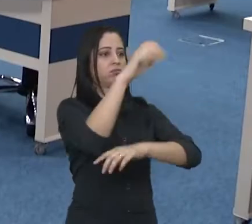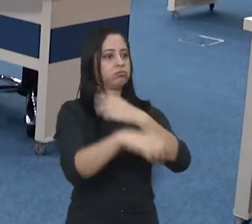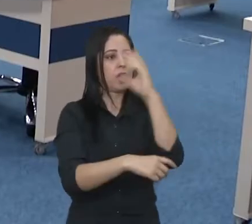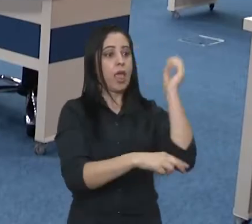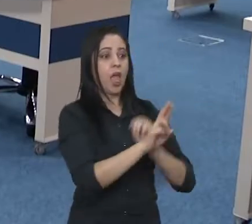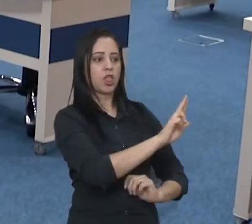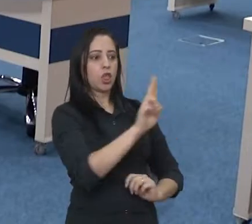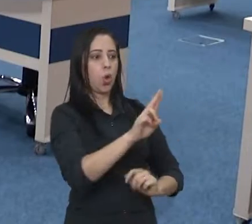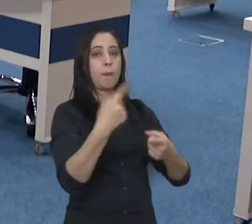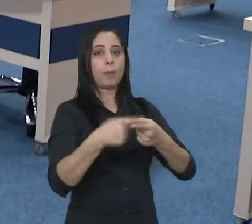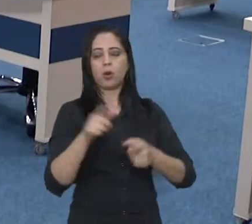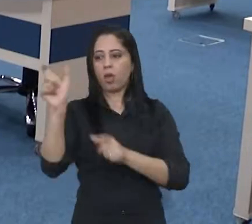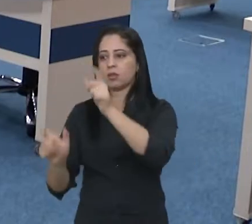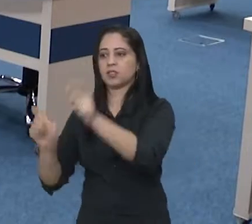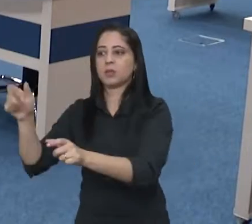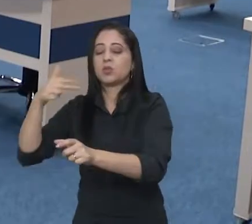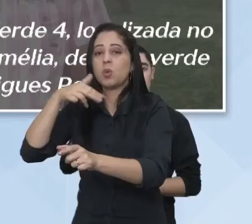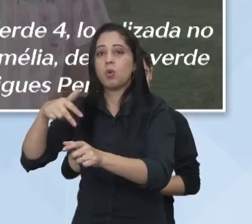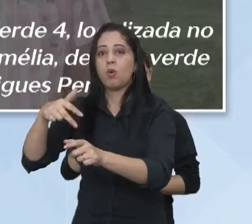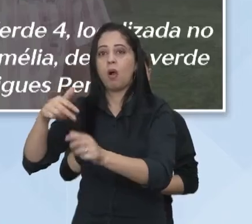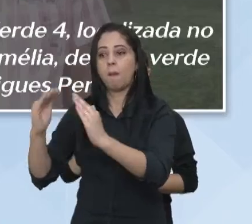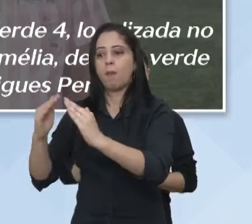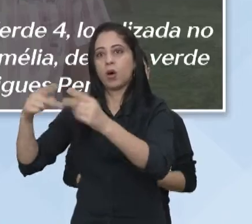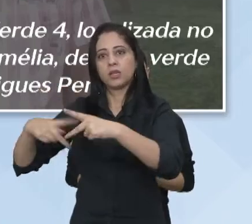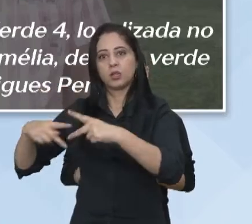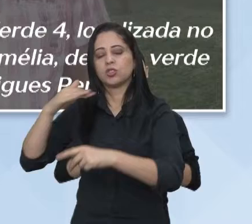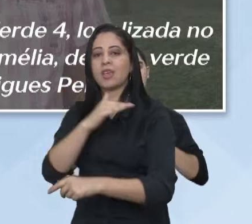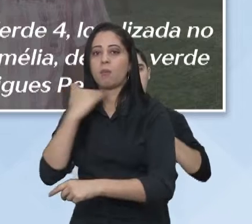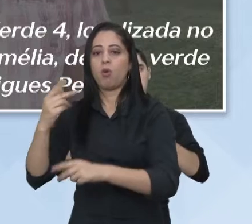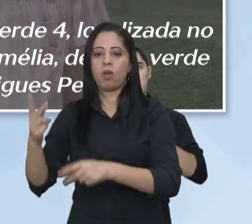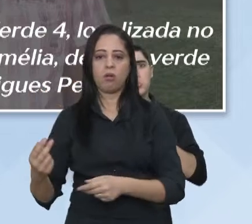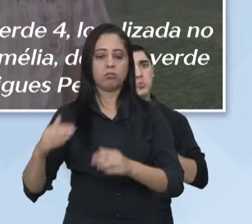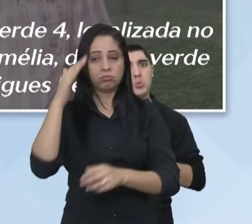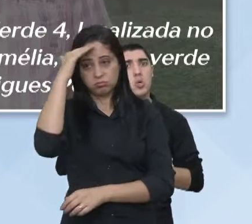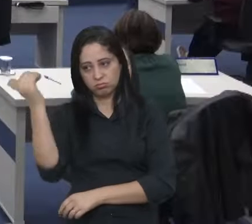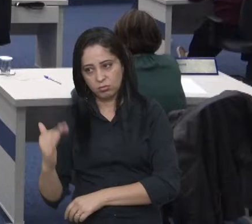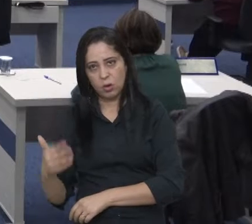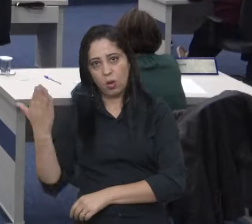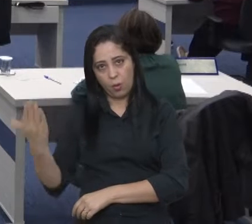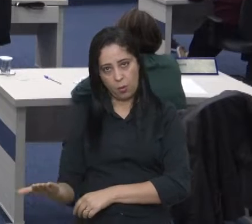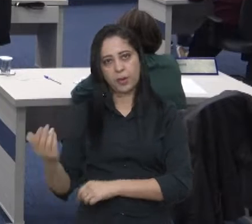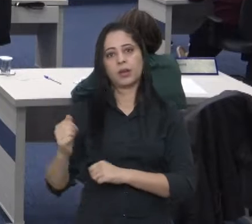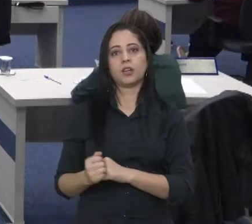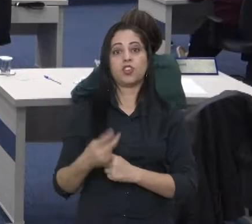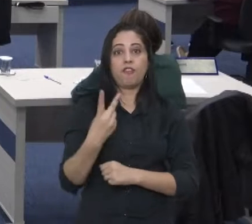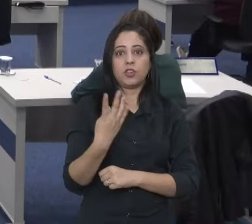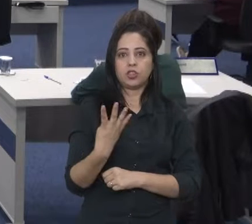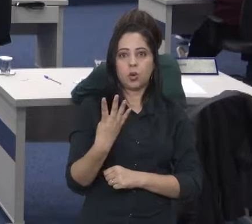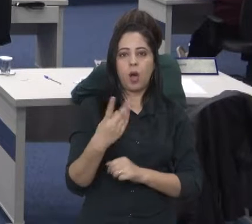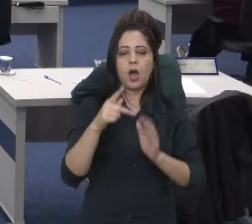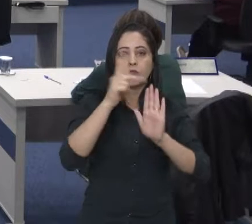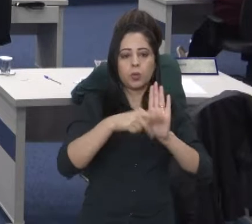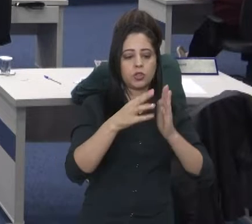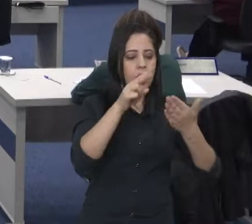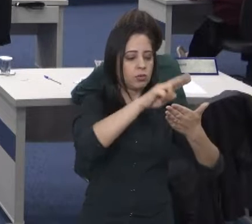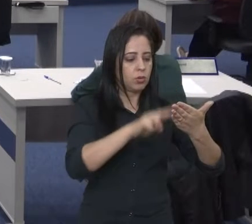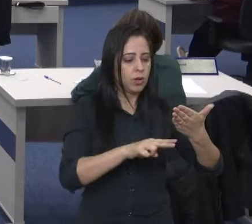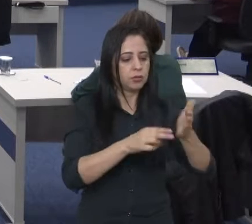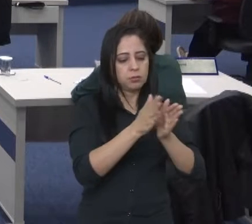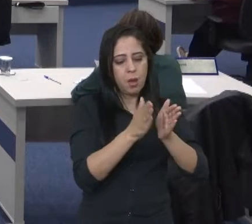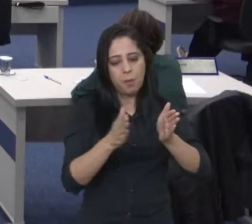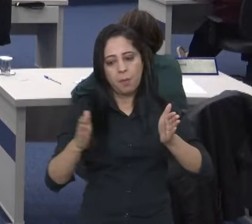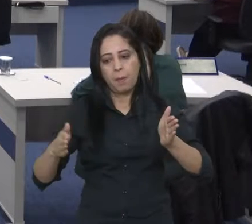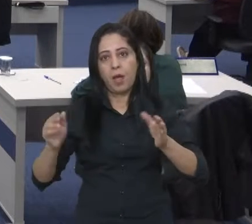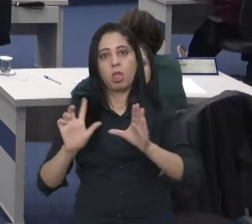e áreas verdes em homenagem a moradores da cidade já falecidos. Outros 24 projetos foram lidos